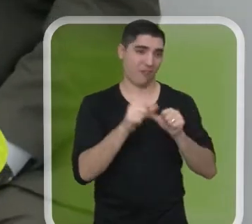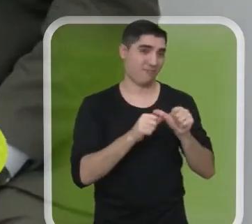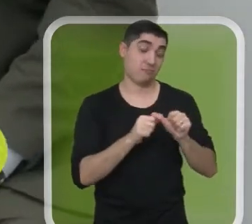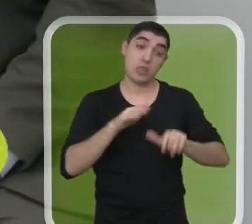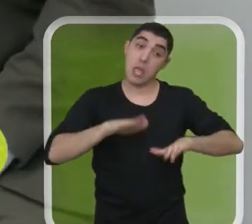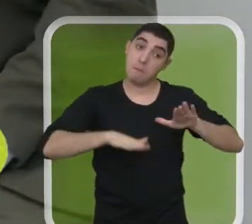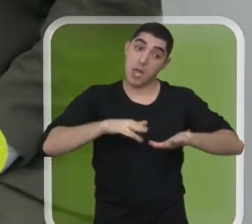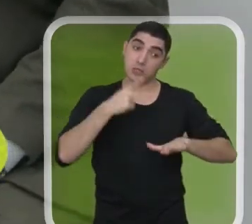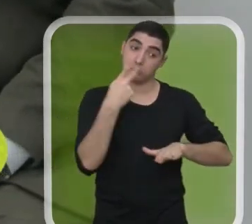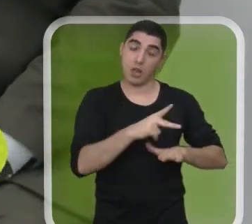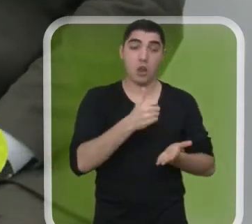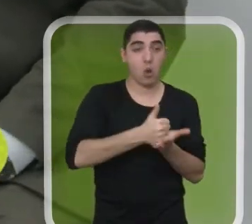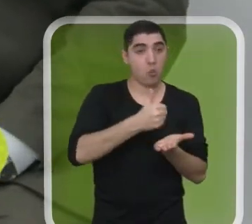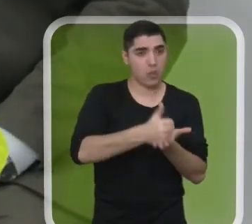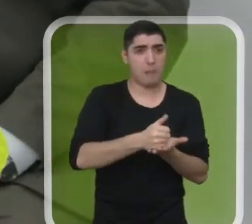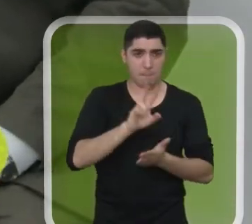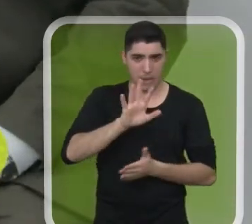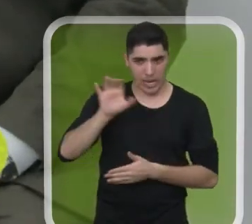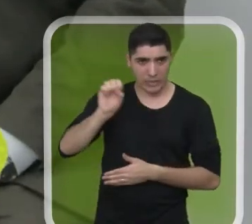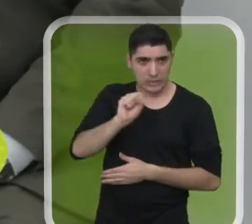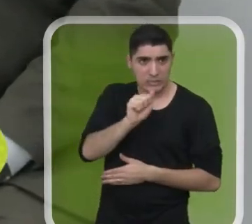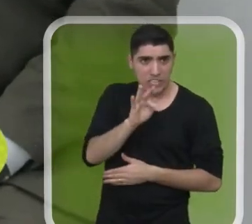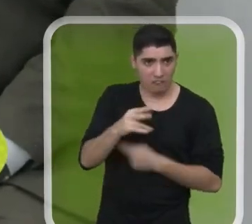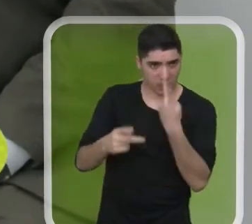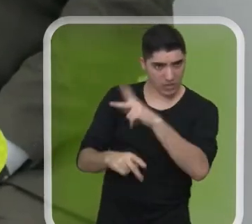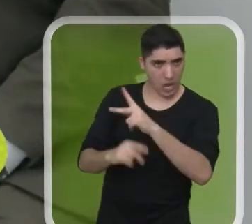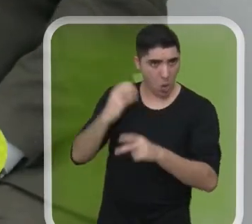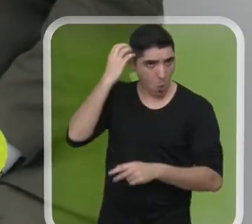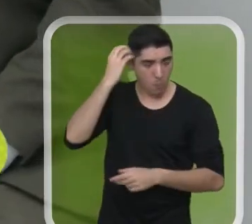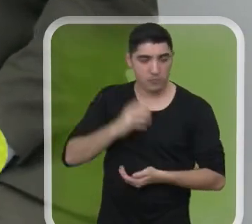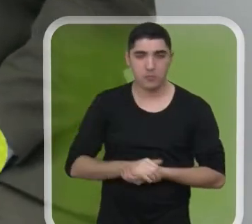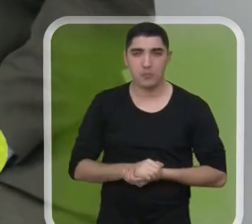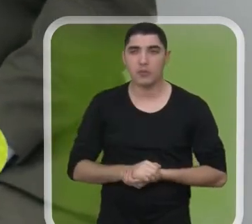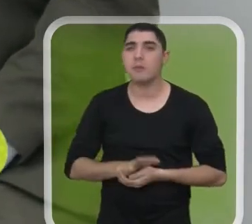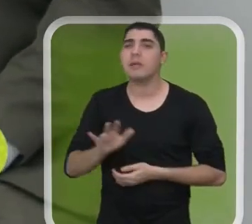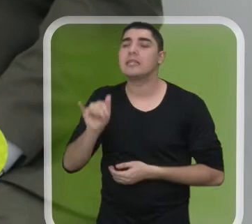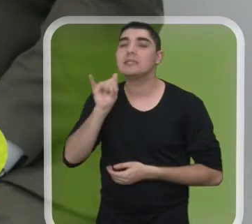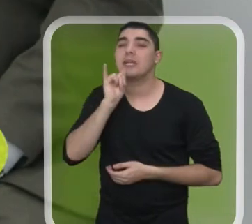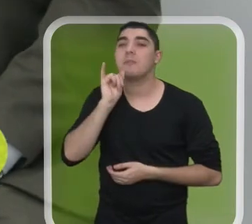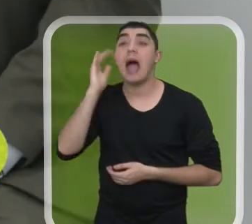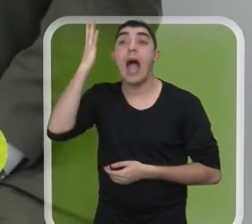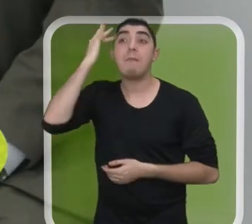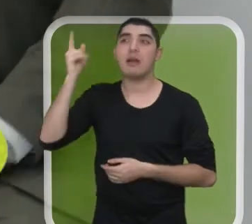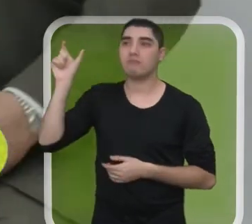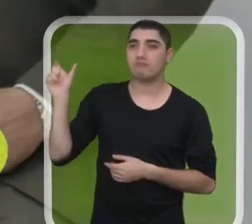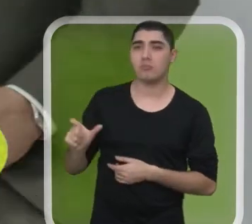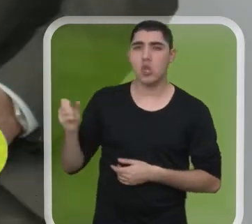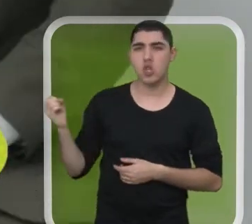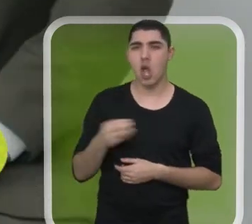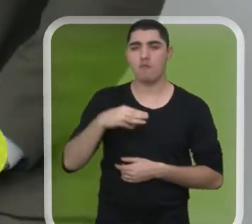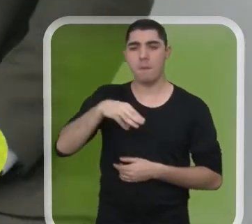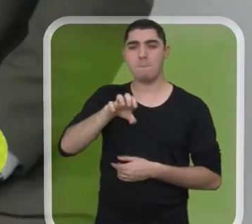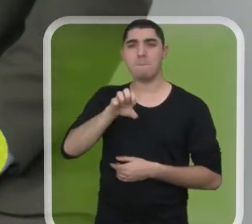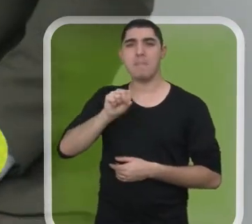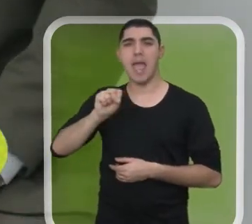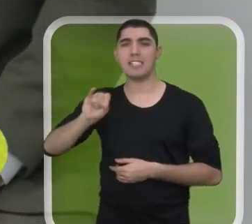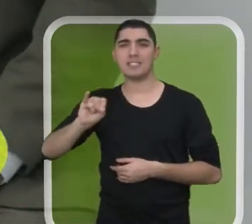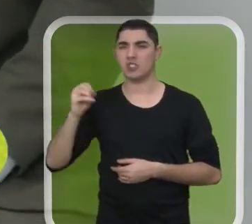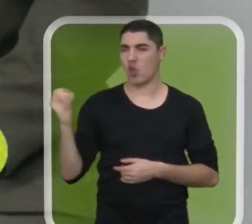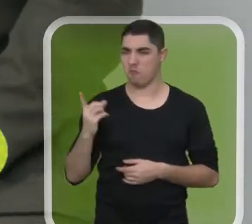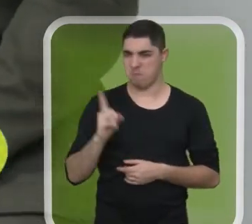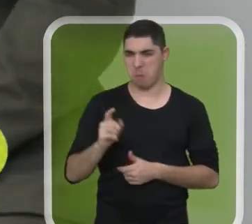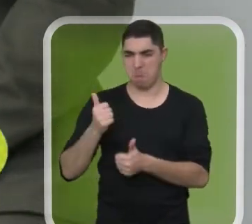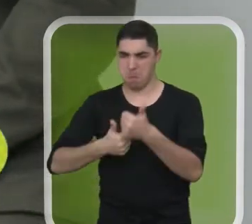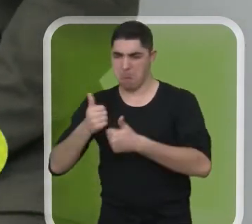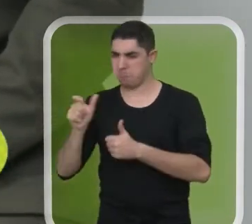é a SAF que consegue fazer isso. Vamos supor que surge um Messi amanhã em São José dos Campos. estourou um jogador, aí vai vender, vale milhões